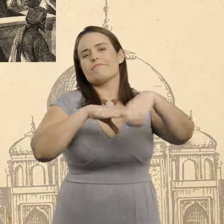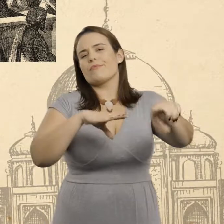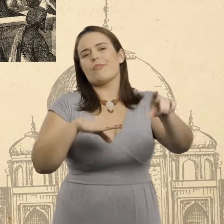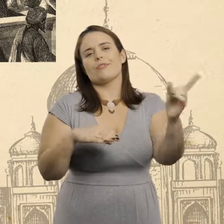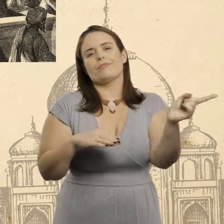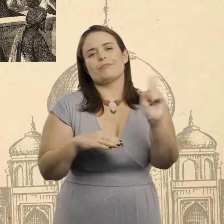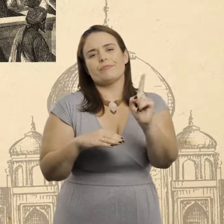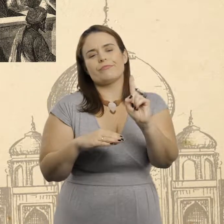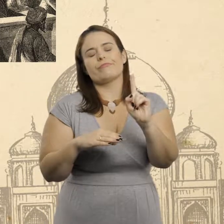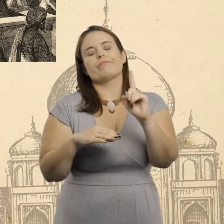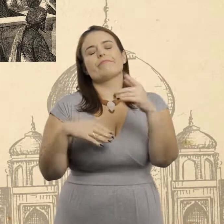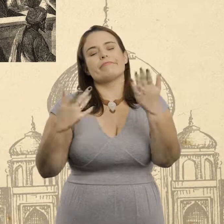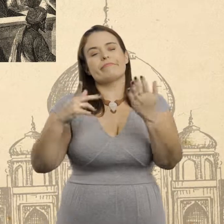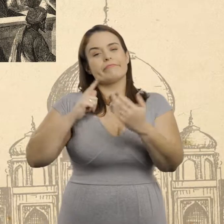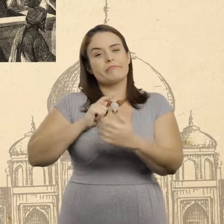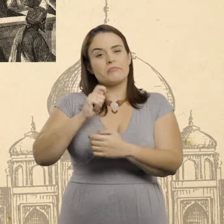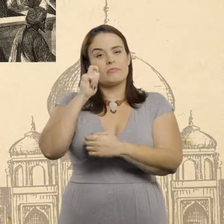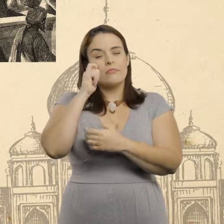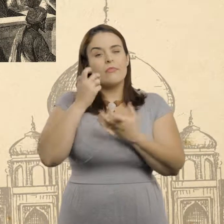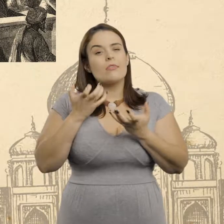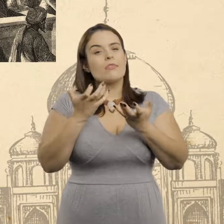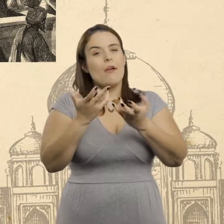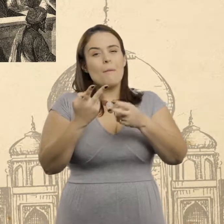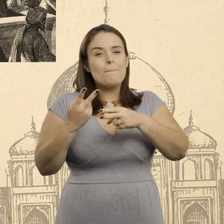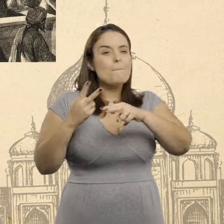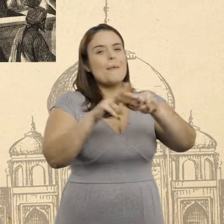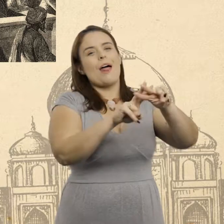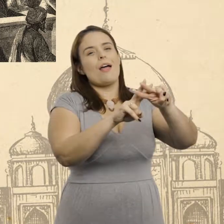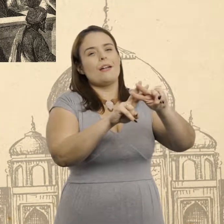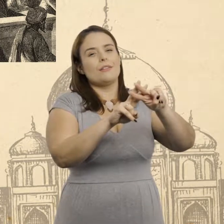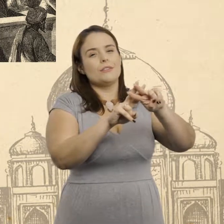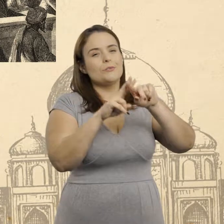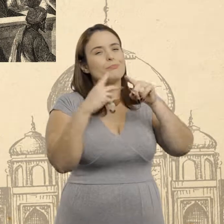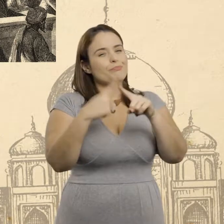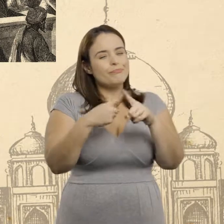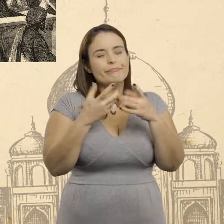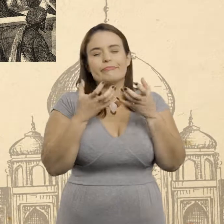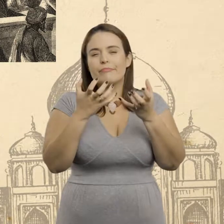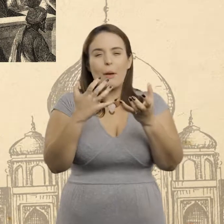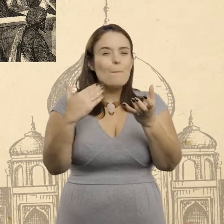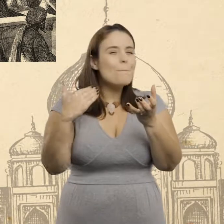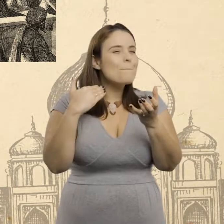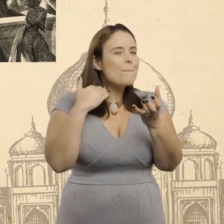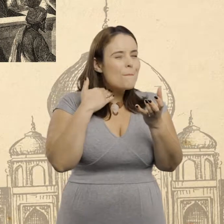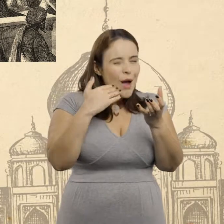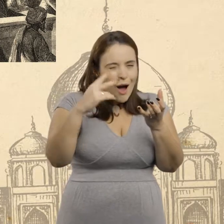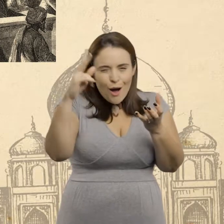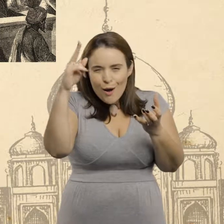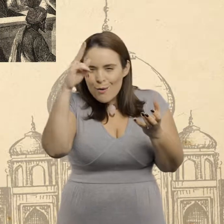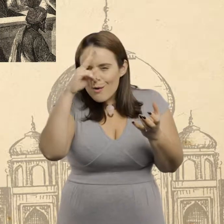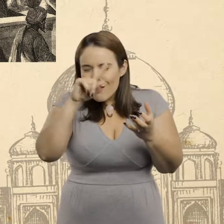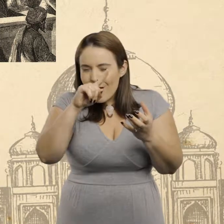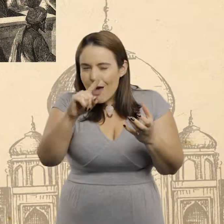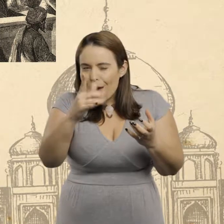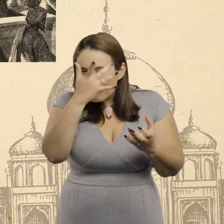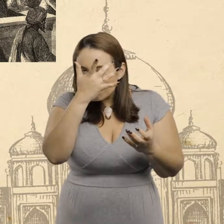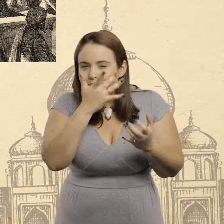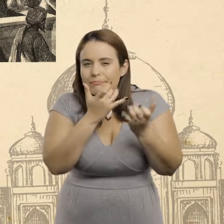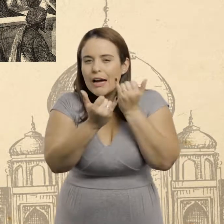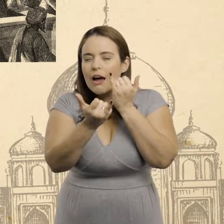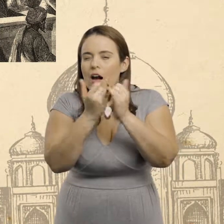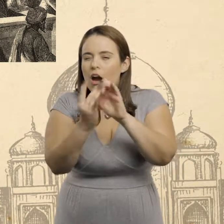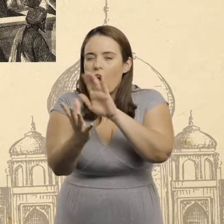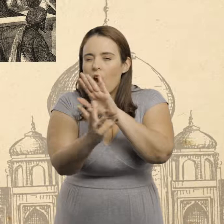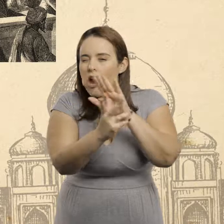O detetive Fix queria prender o Sr. Fogg para ganhar a recompensa do banco. Durante o julgamento, o